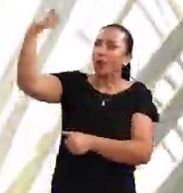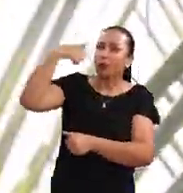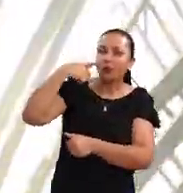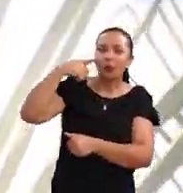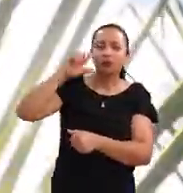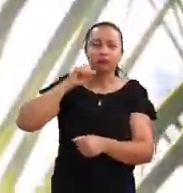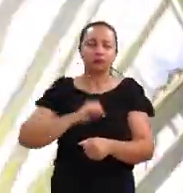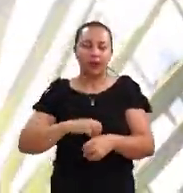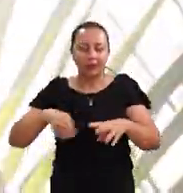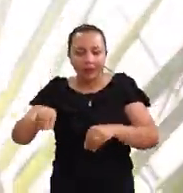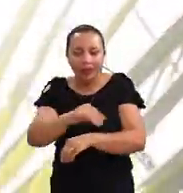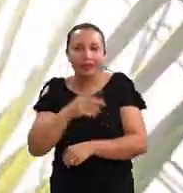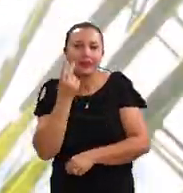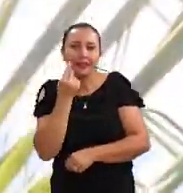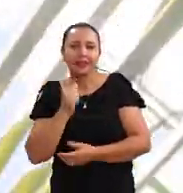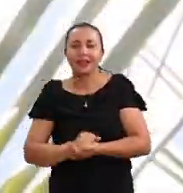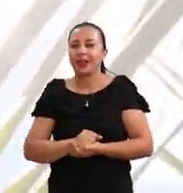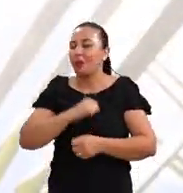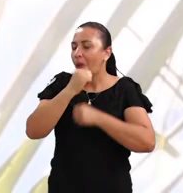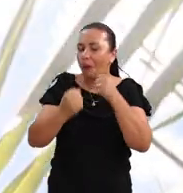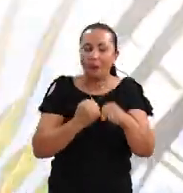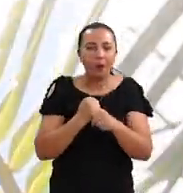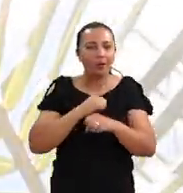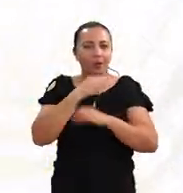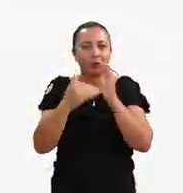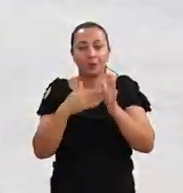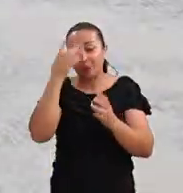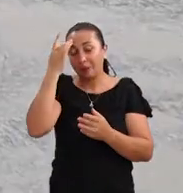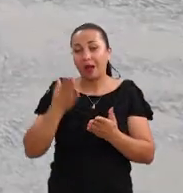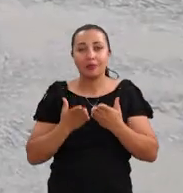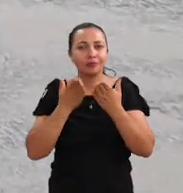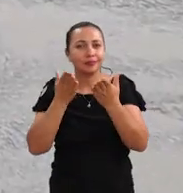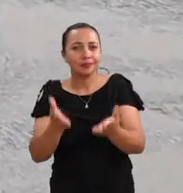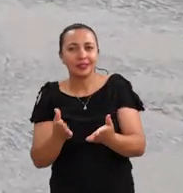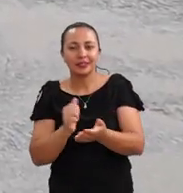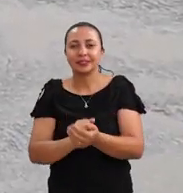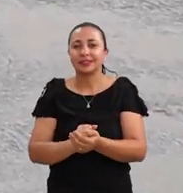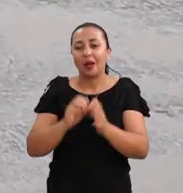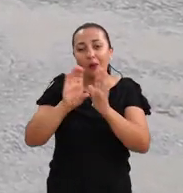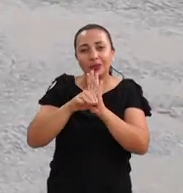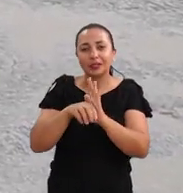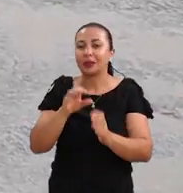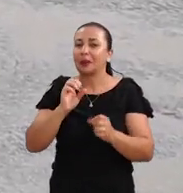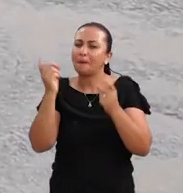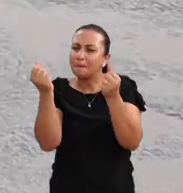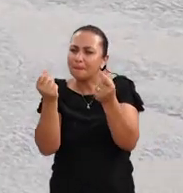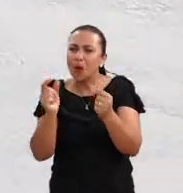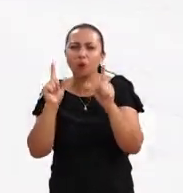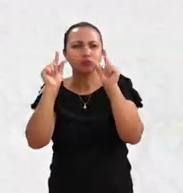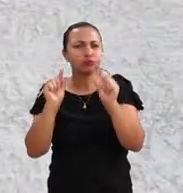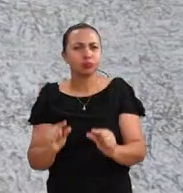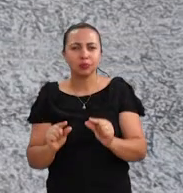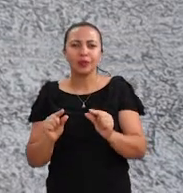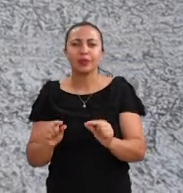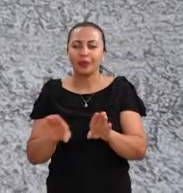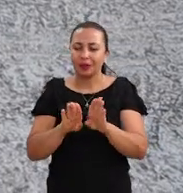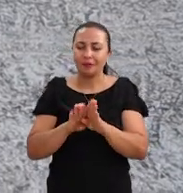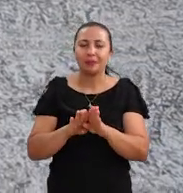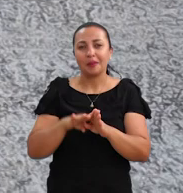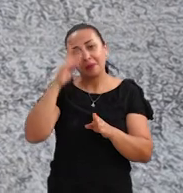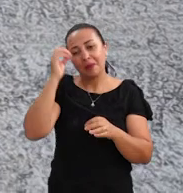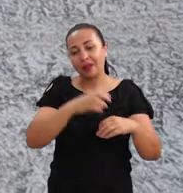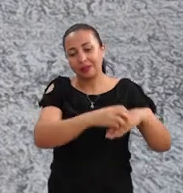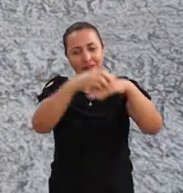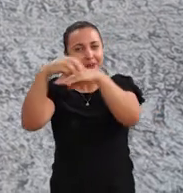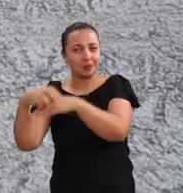brilha forte em terras cearenses praticamente o ano todo para oferecer um conceito barato e prático de locomoção.